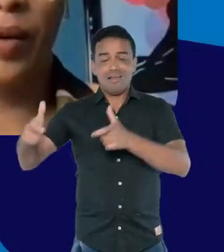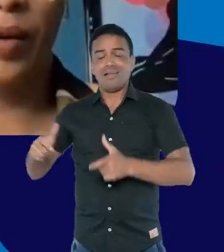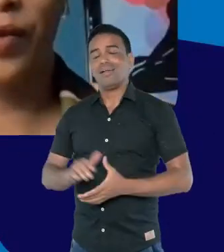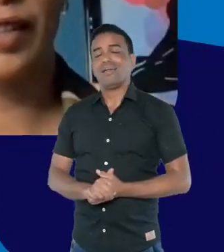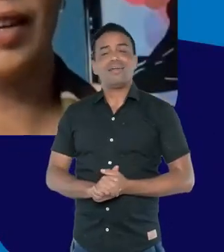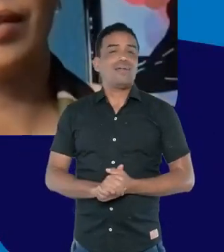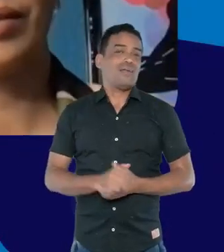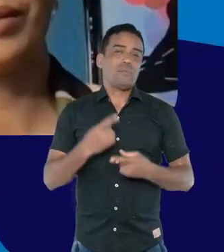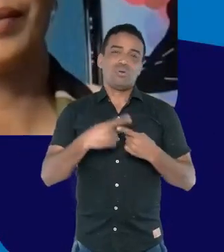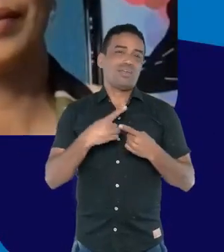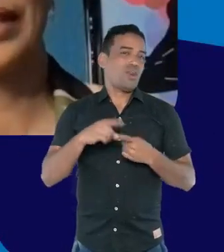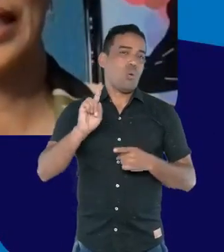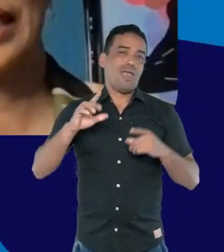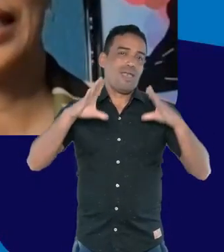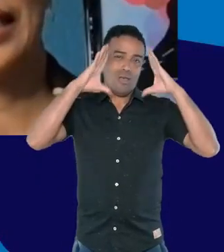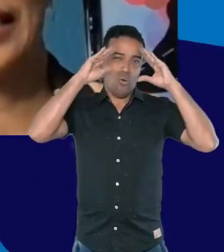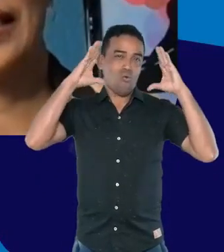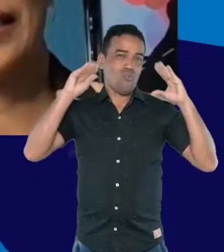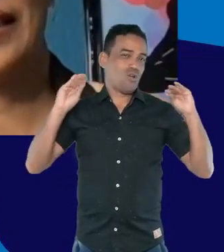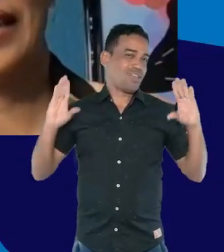Porque não é confortável.